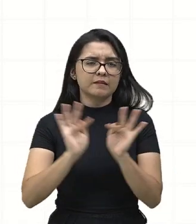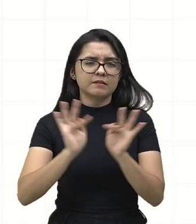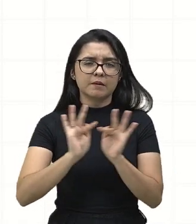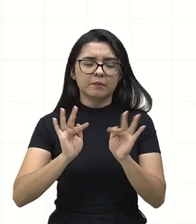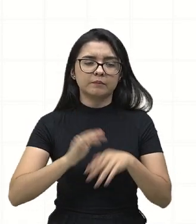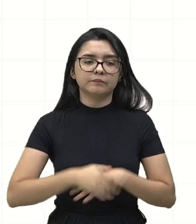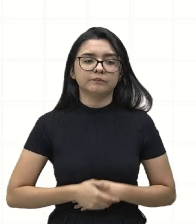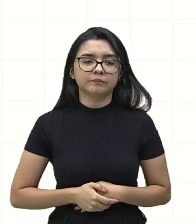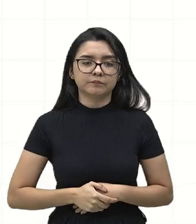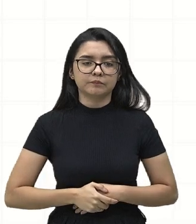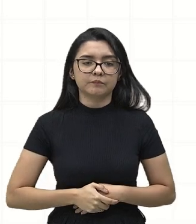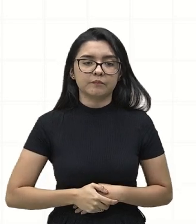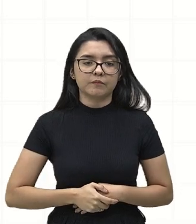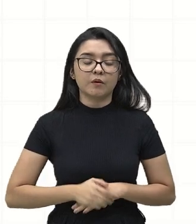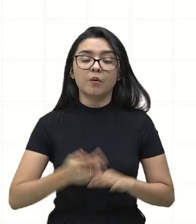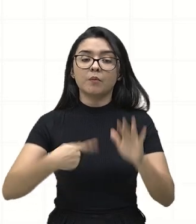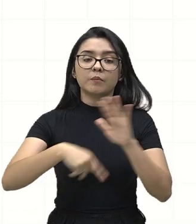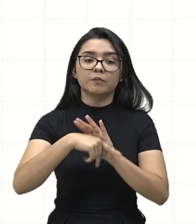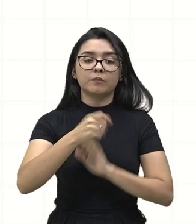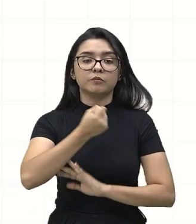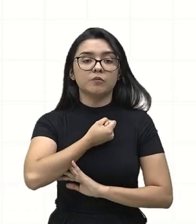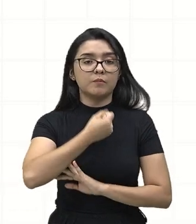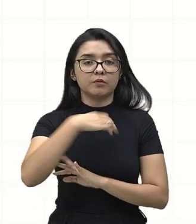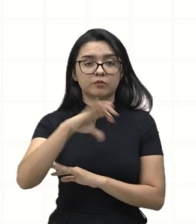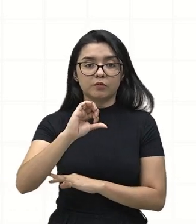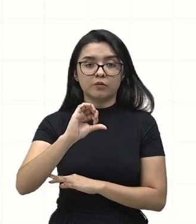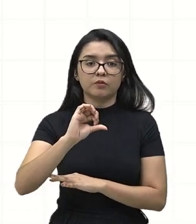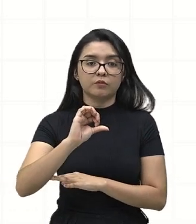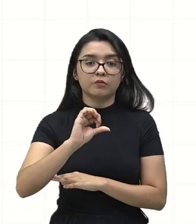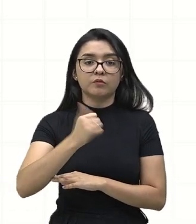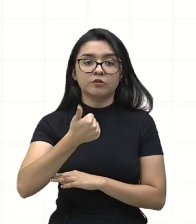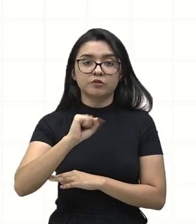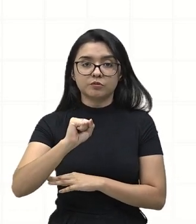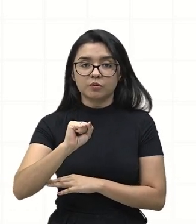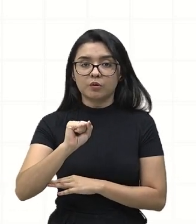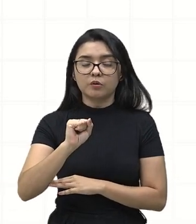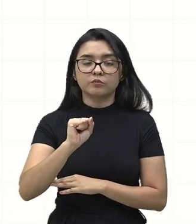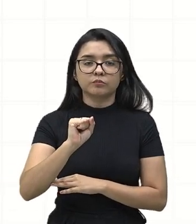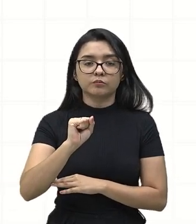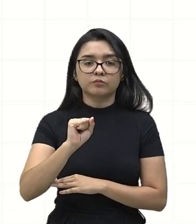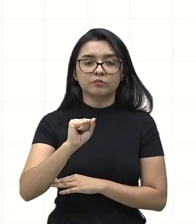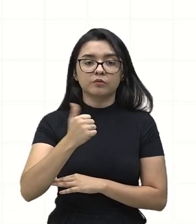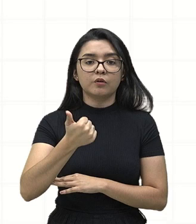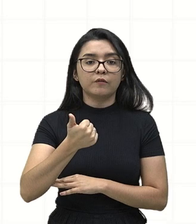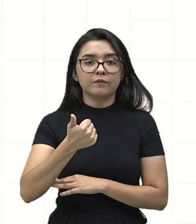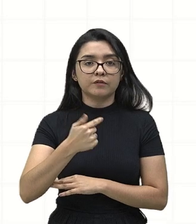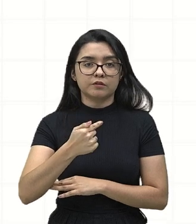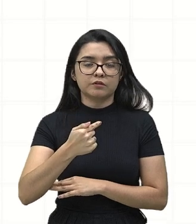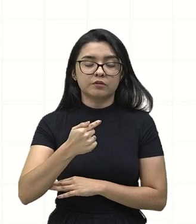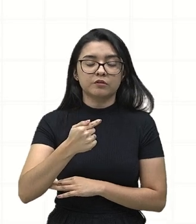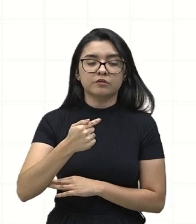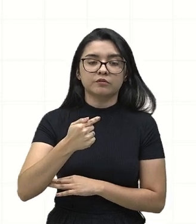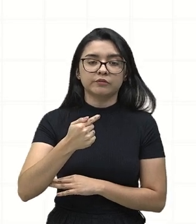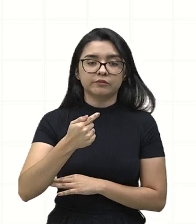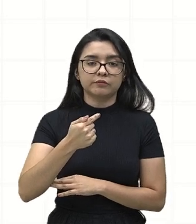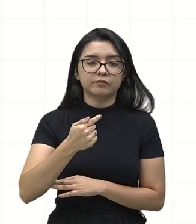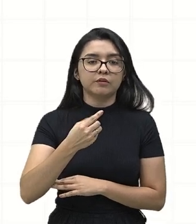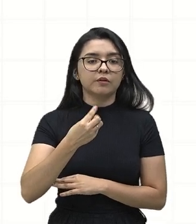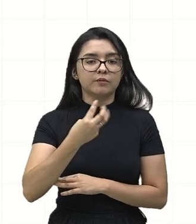simples. O próprio 9, o 18, o 27,